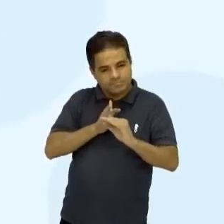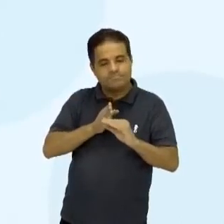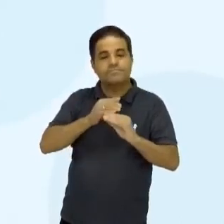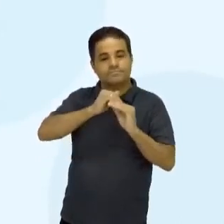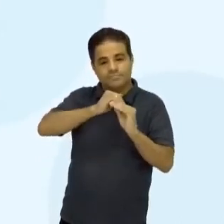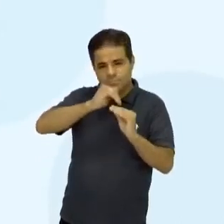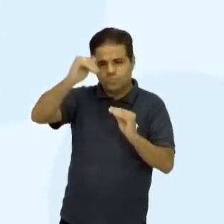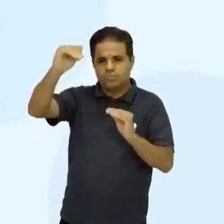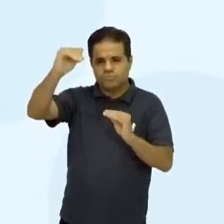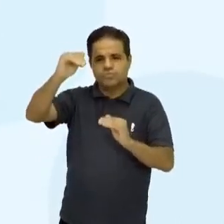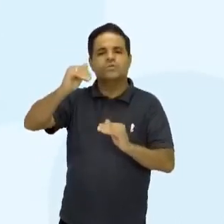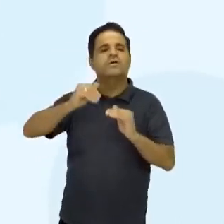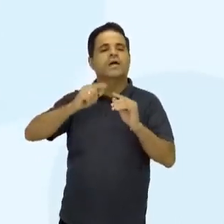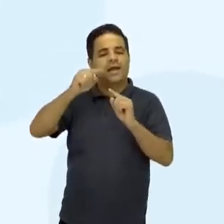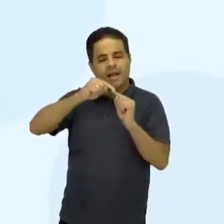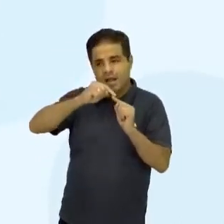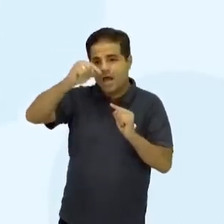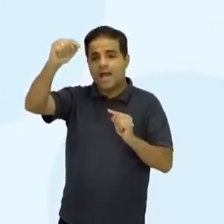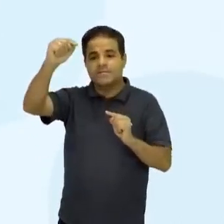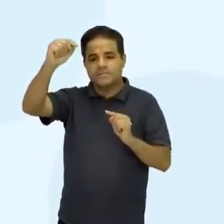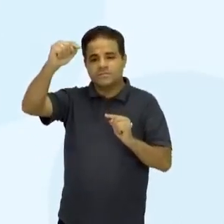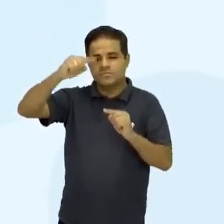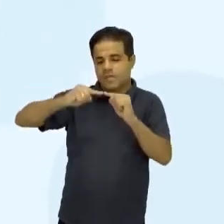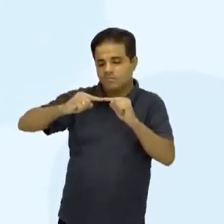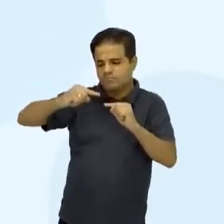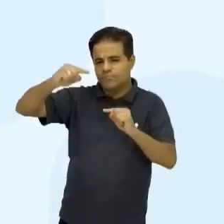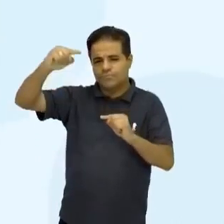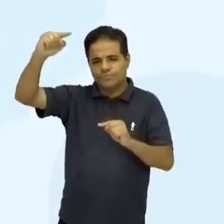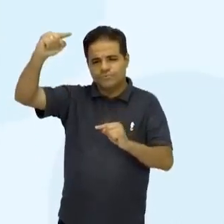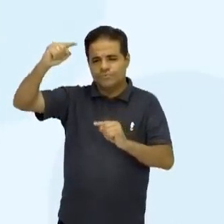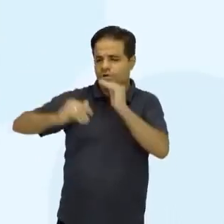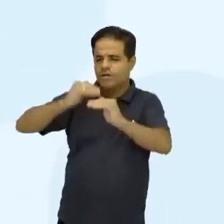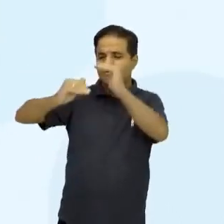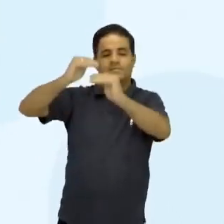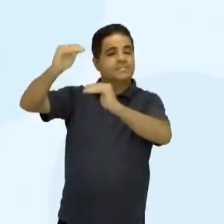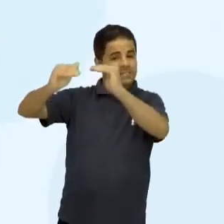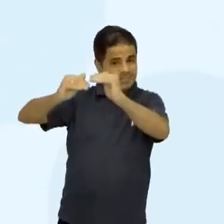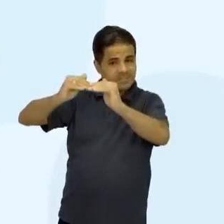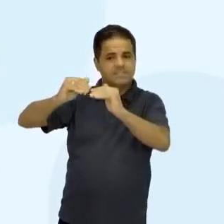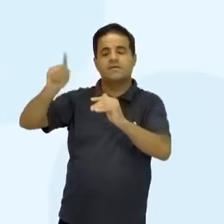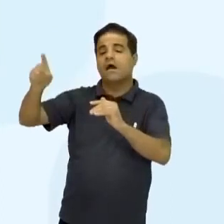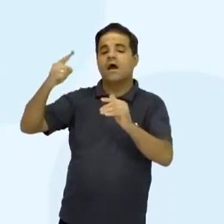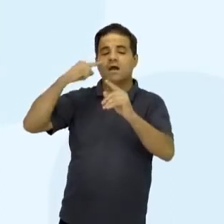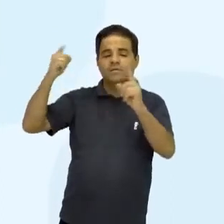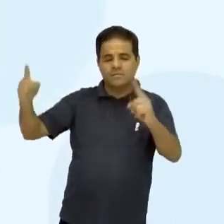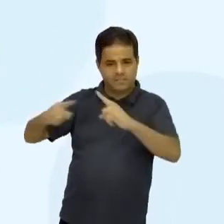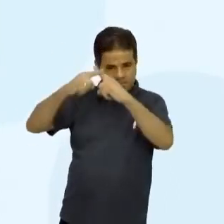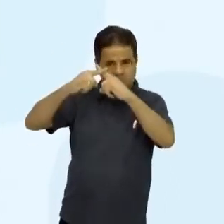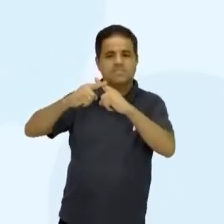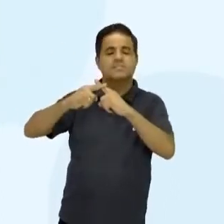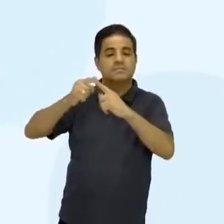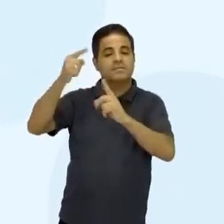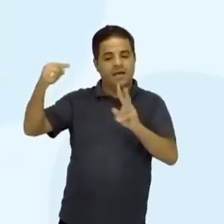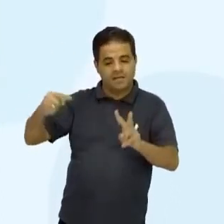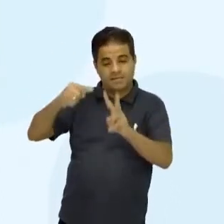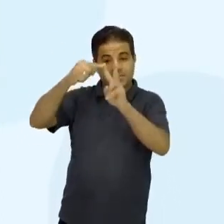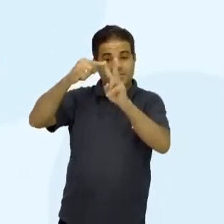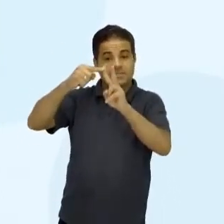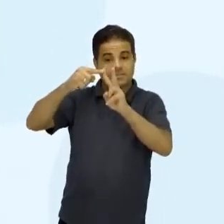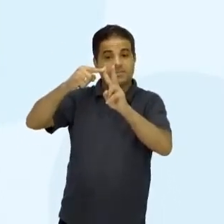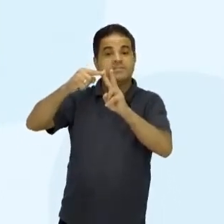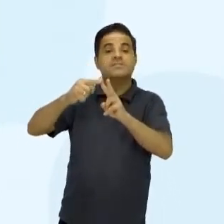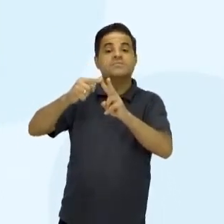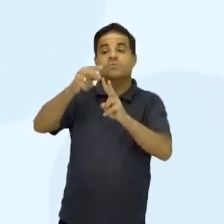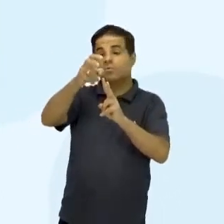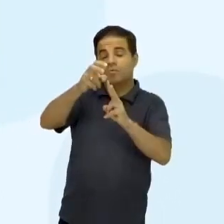é positivo, ela é crescente. Muito bom. Aí, onde ela cruza o eixo X, que é a raiz? Olha, ela está cruzando o eixo